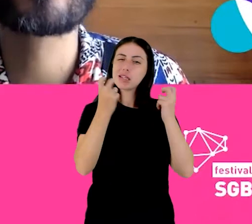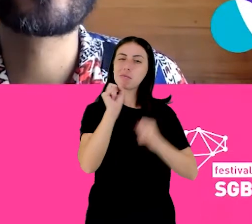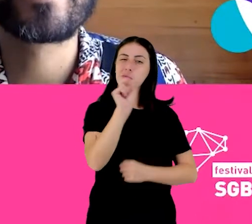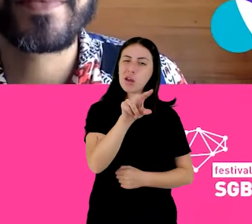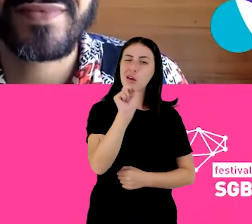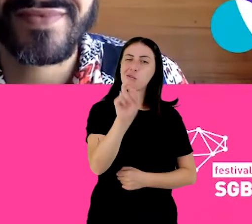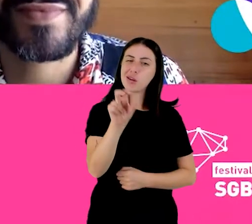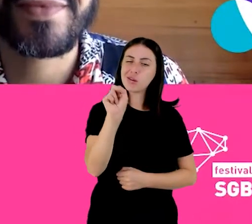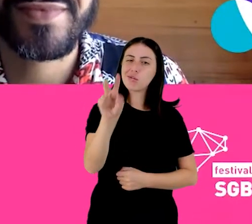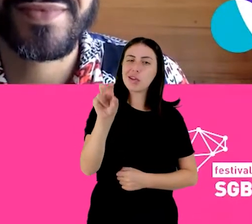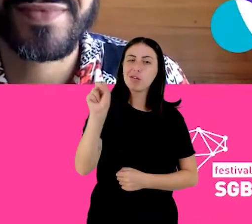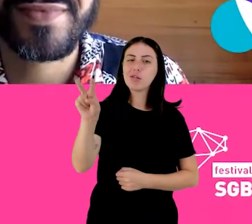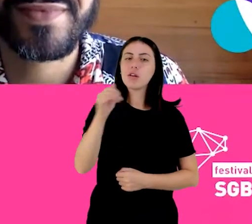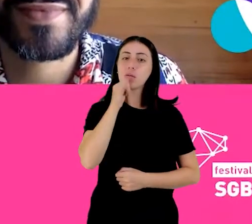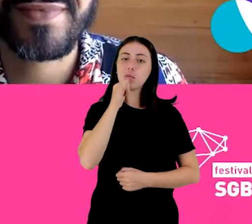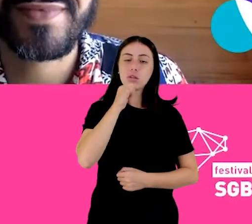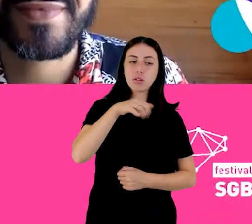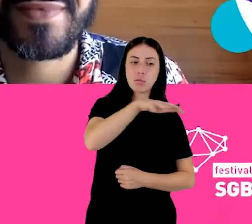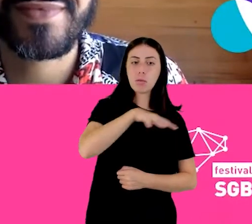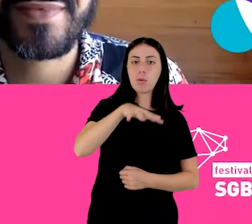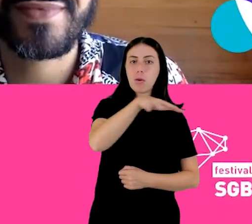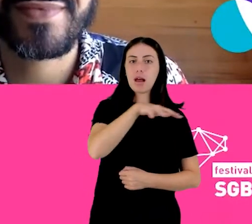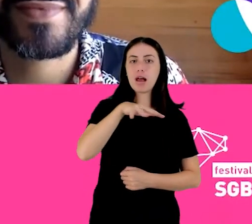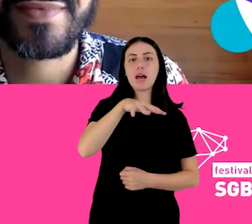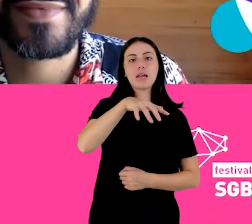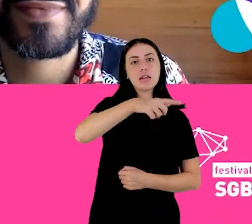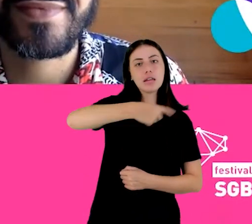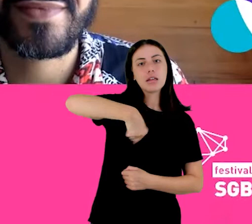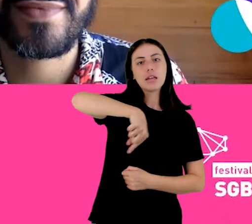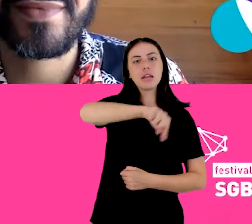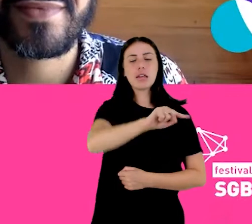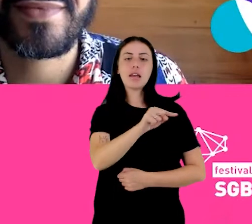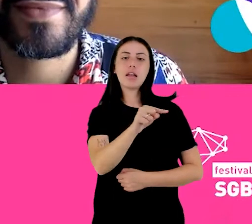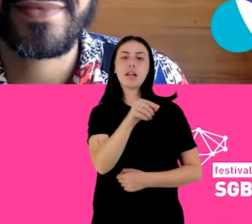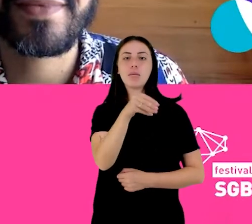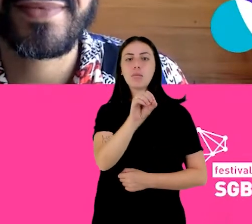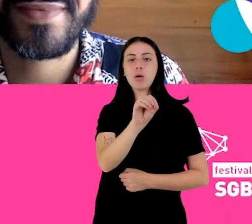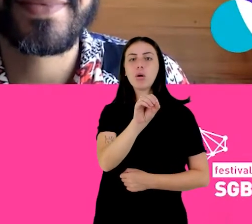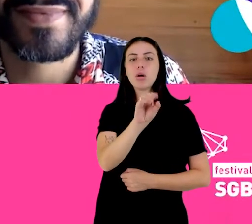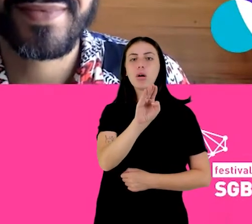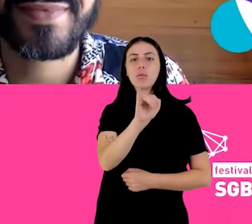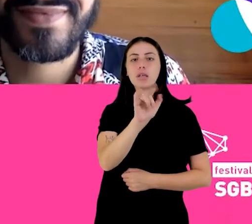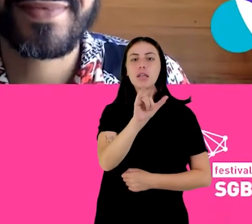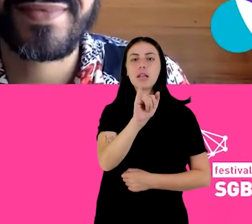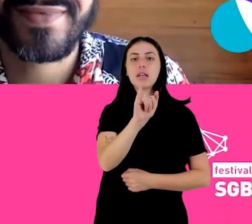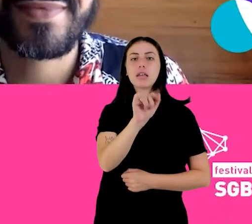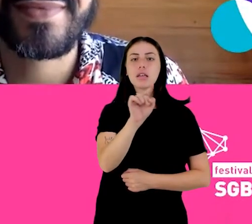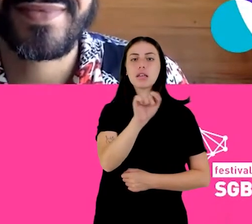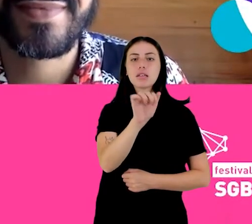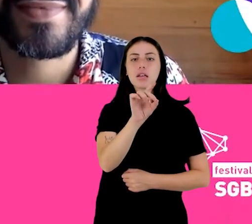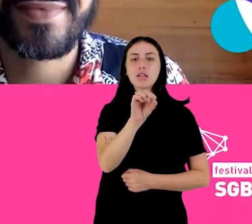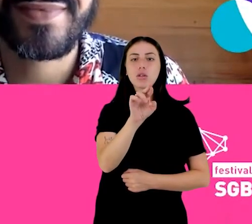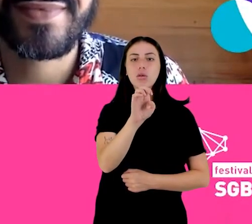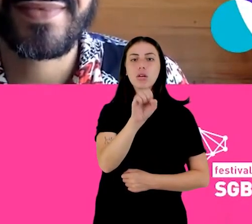Então, vou dar um exemplo assim, que eu tenho visto muito, que está migrando muita gente disso, assim, sabe? Os